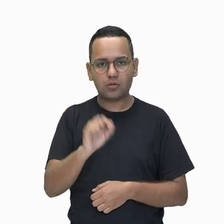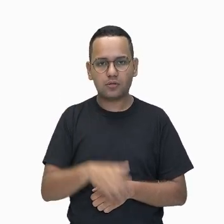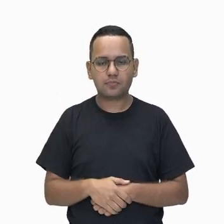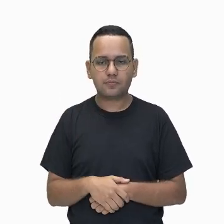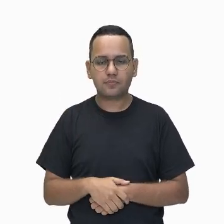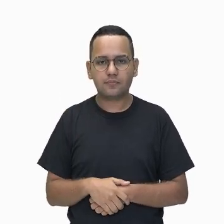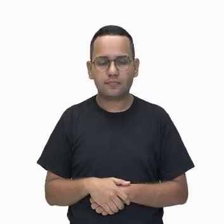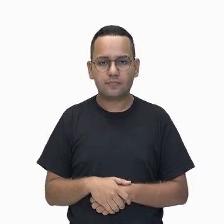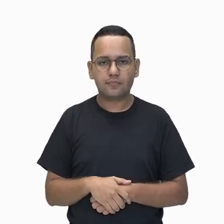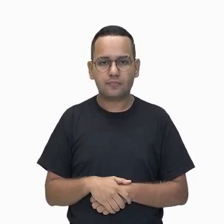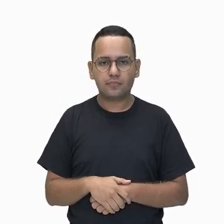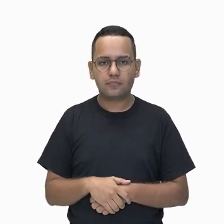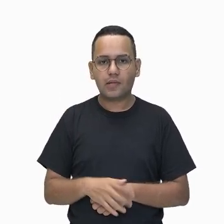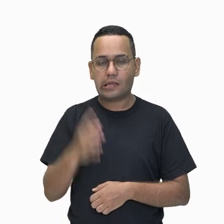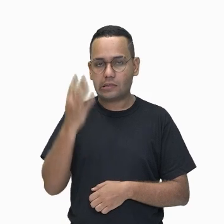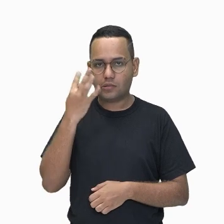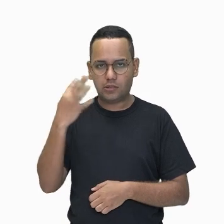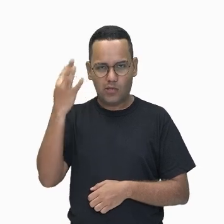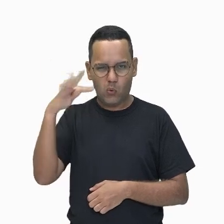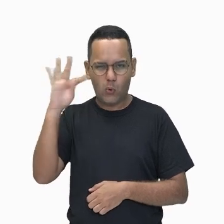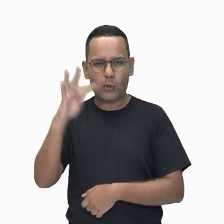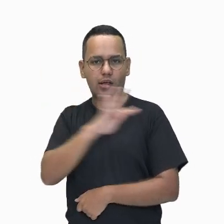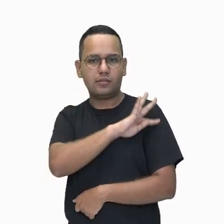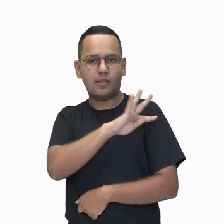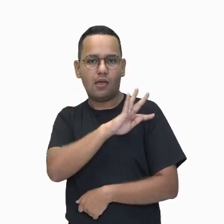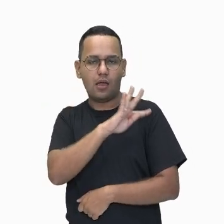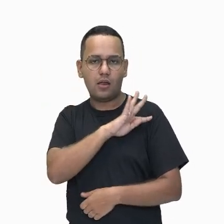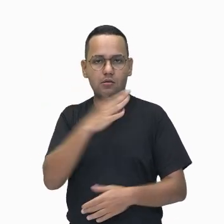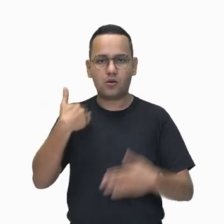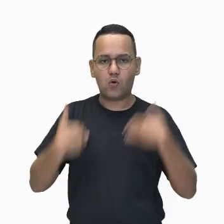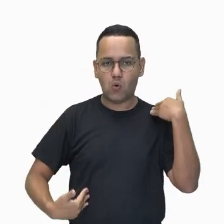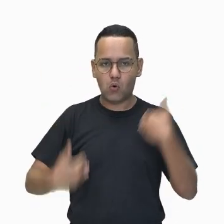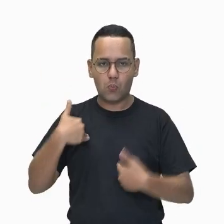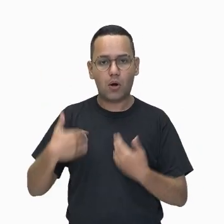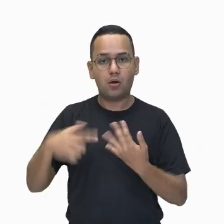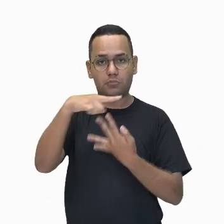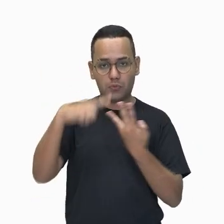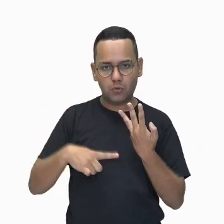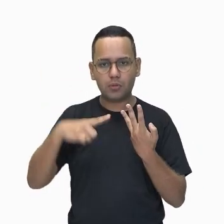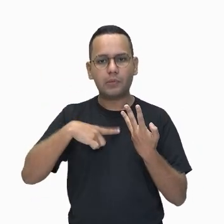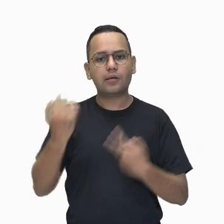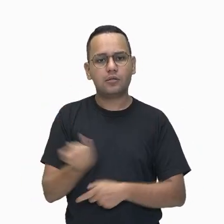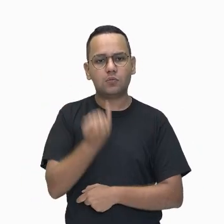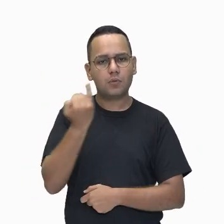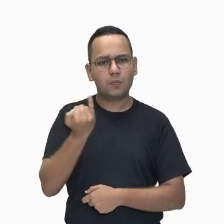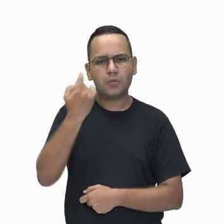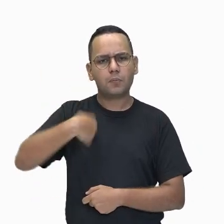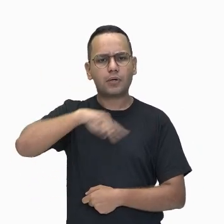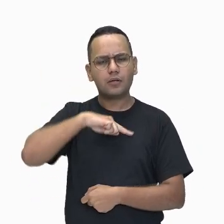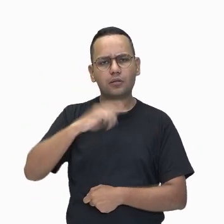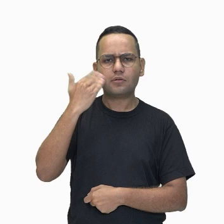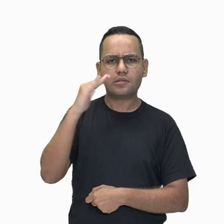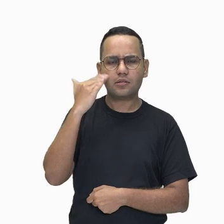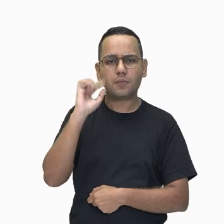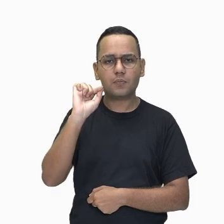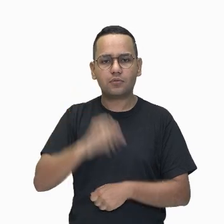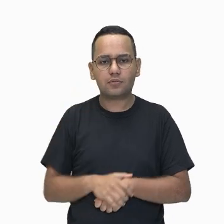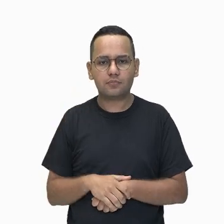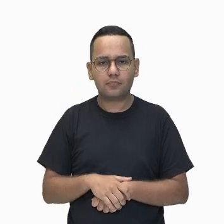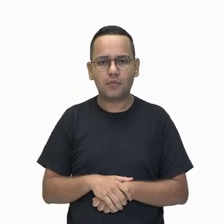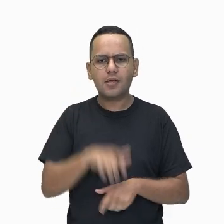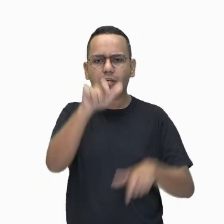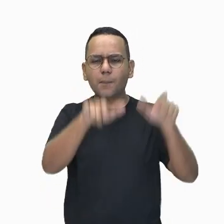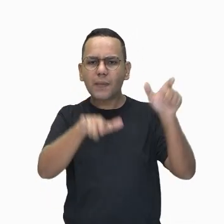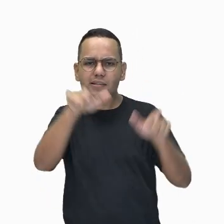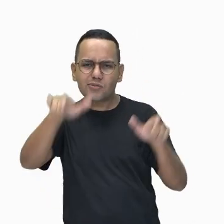da técnica de classificação corporal extremamente importante para entendermos aí por que certos indivíduos são